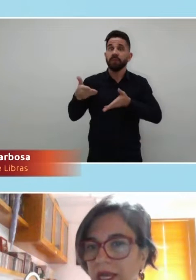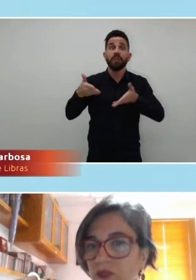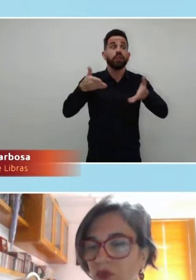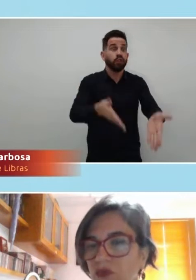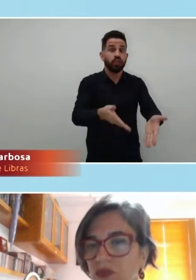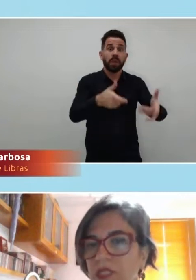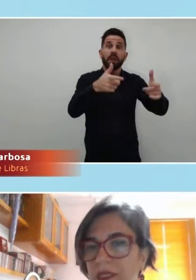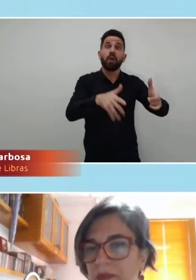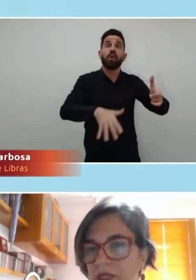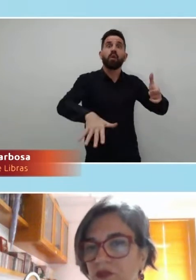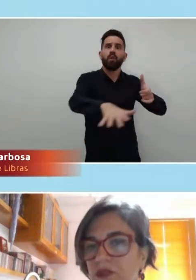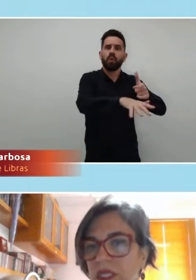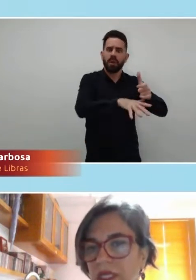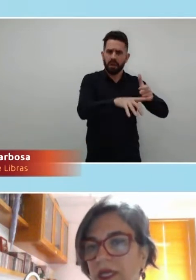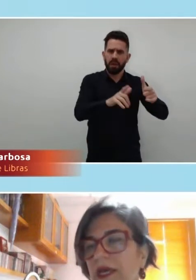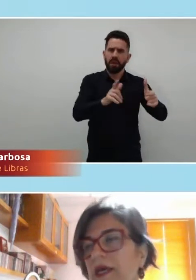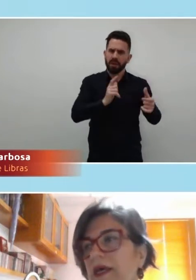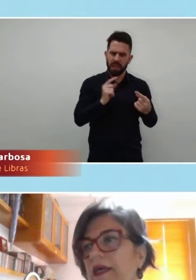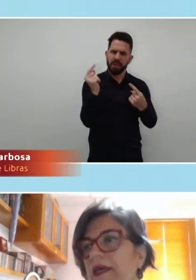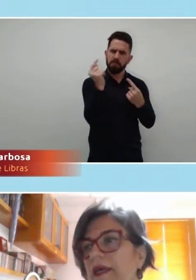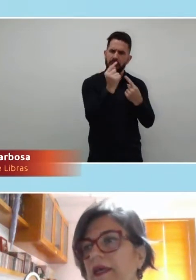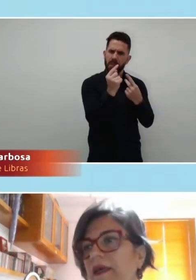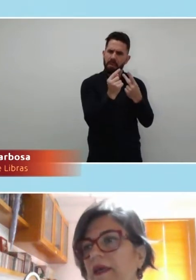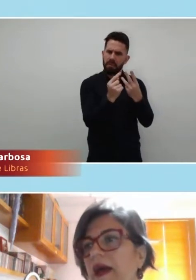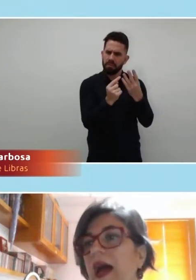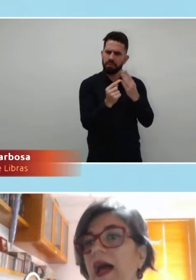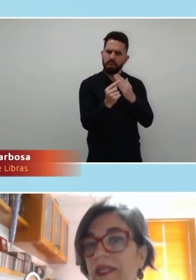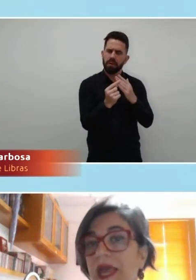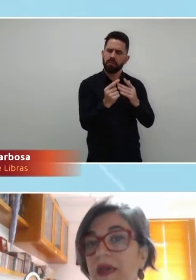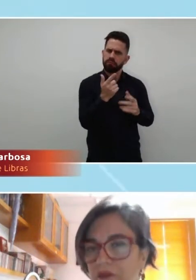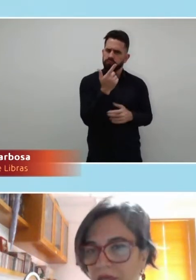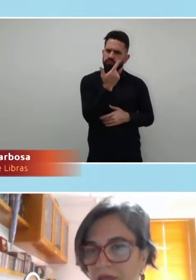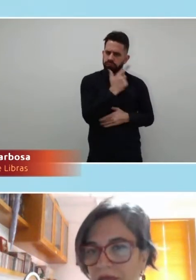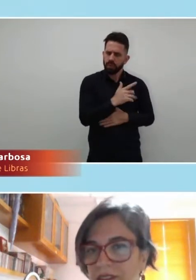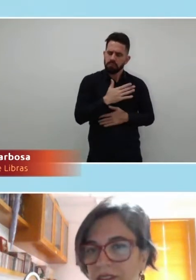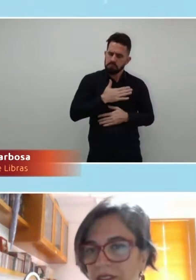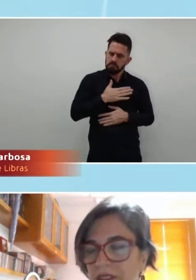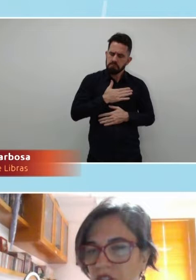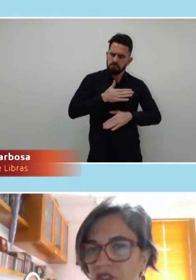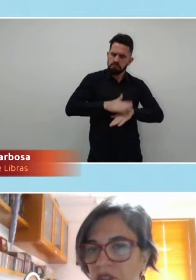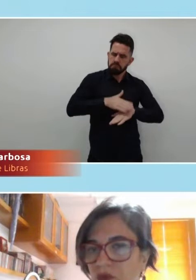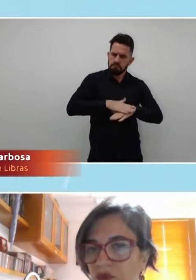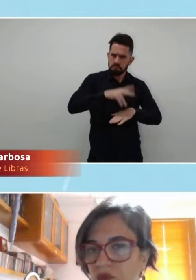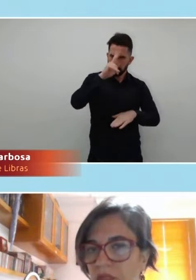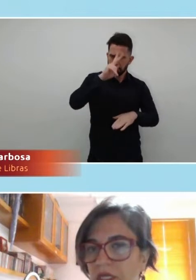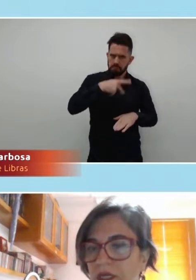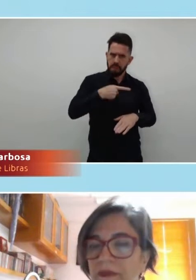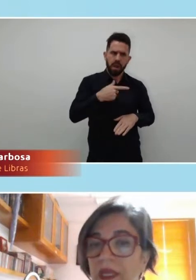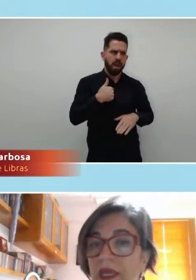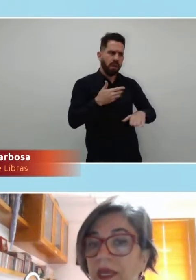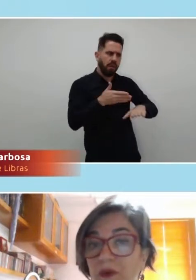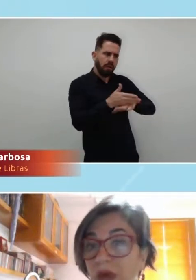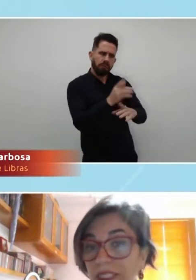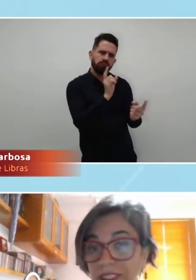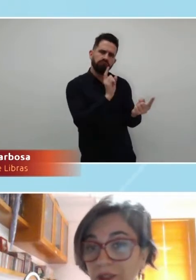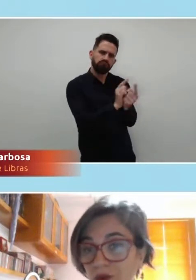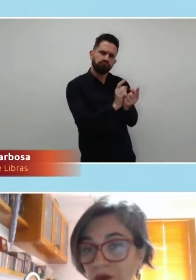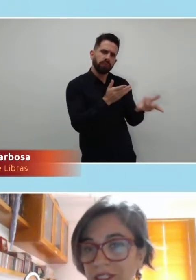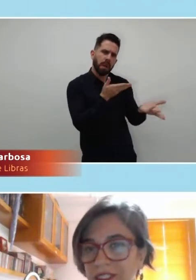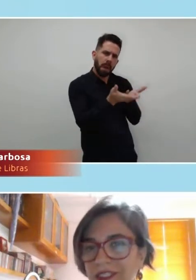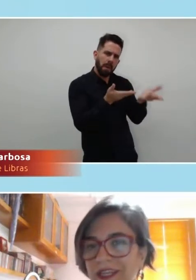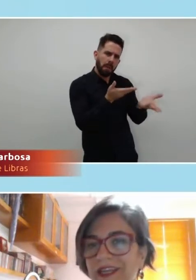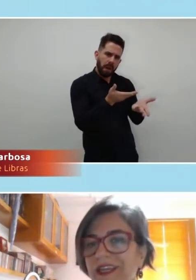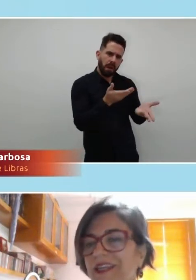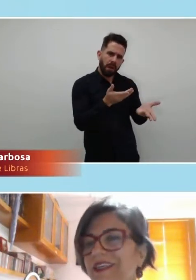terá todos os elementos que a levem a ser atendida com autonomia. Então, é tanta